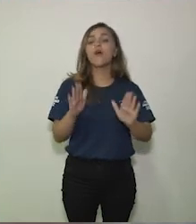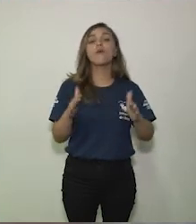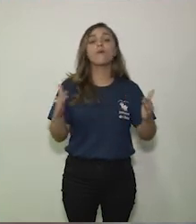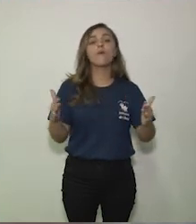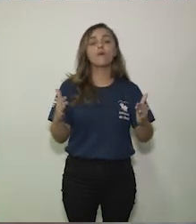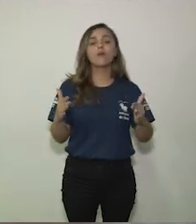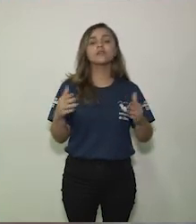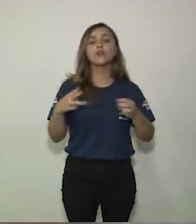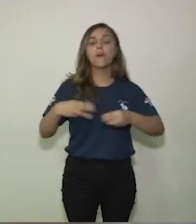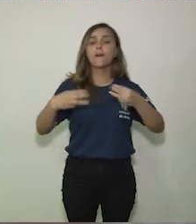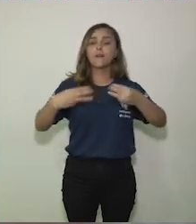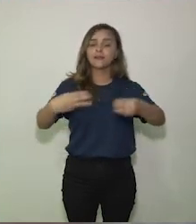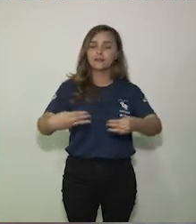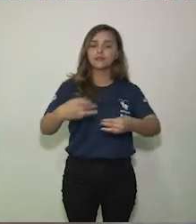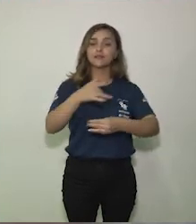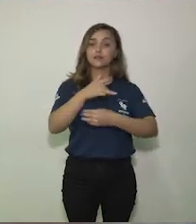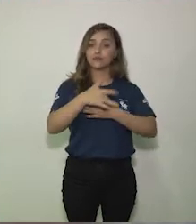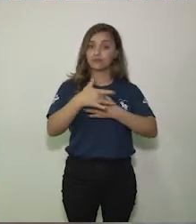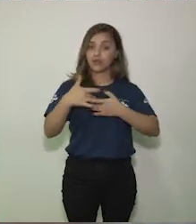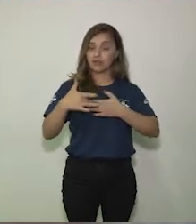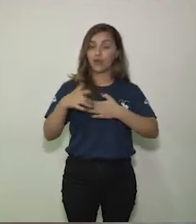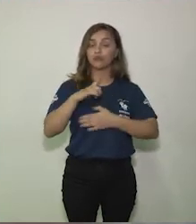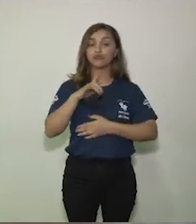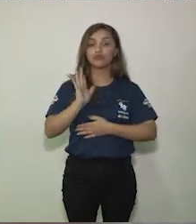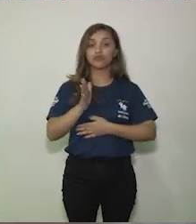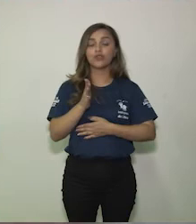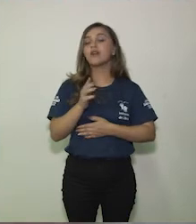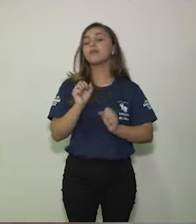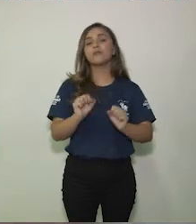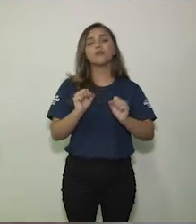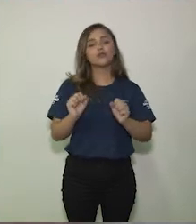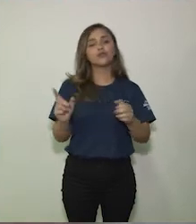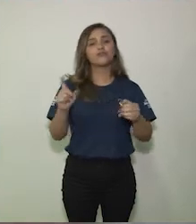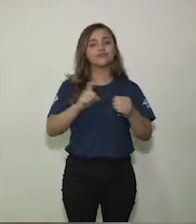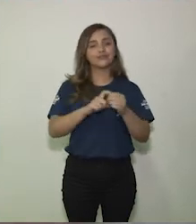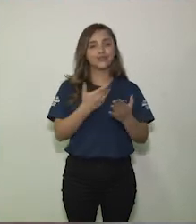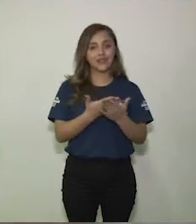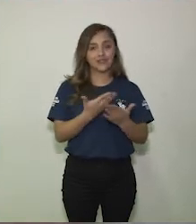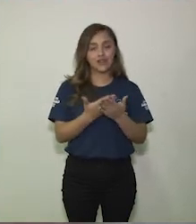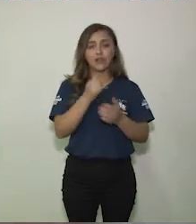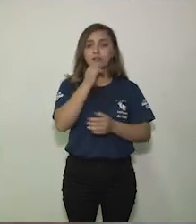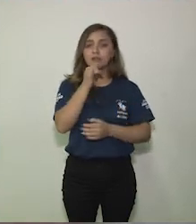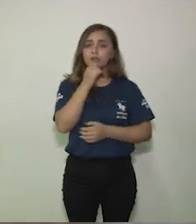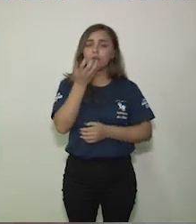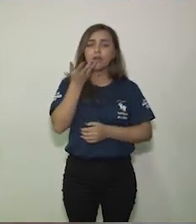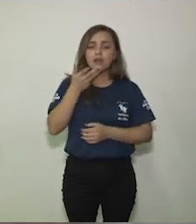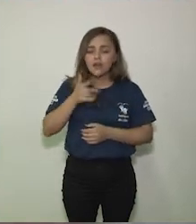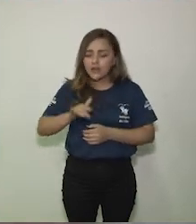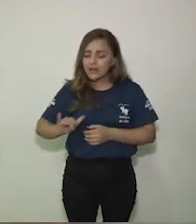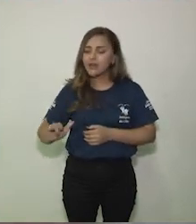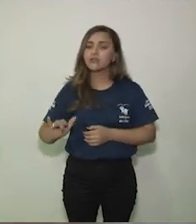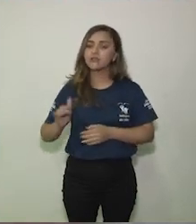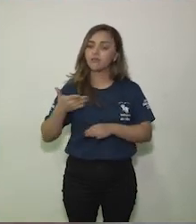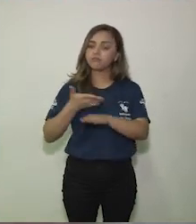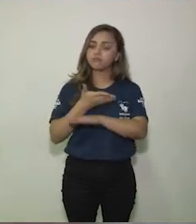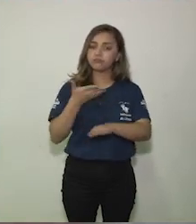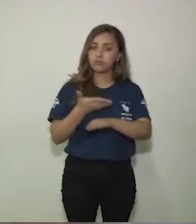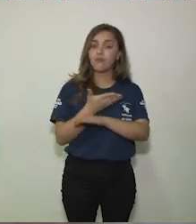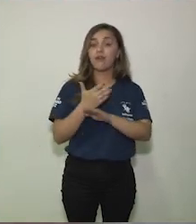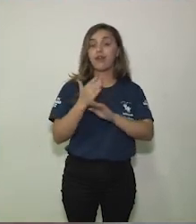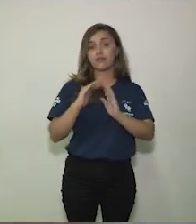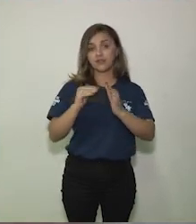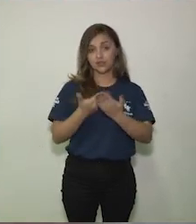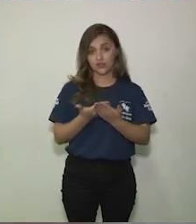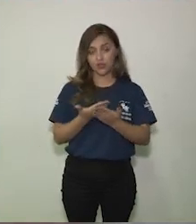essa liberação, fundamentalmente para que nenhuma criança na cidade de São Paulo fique sem aula, sem vaga, e